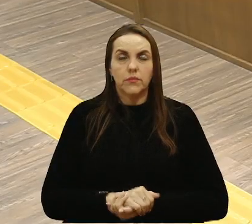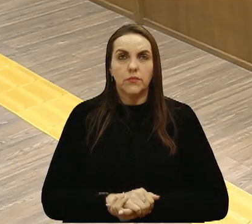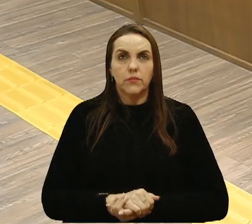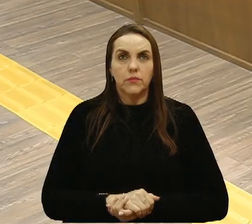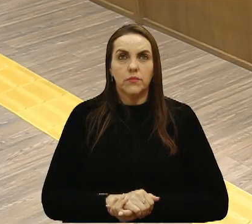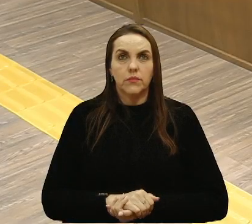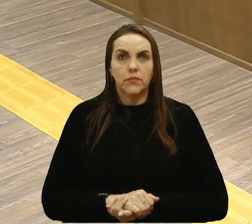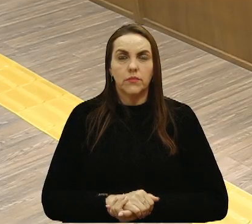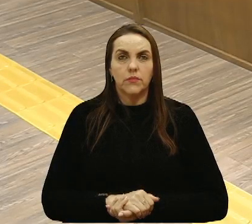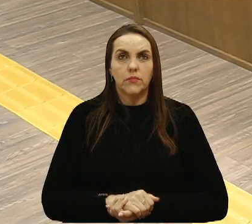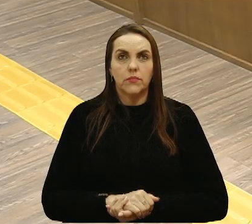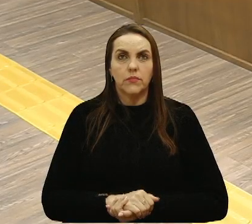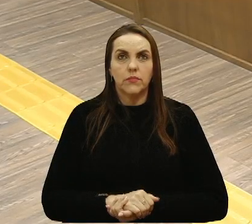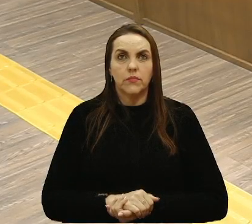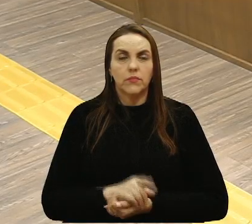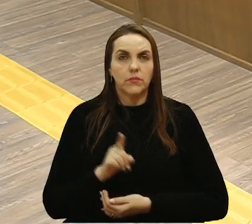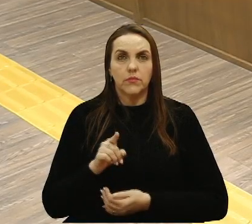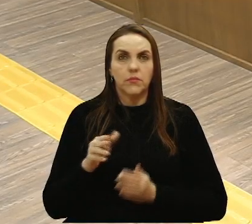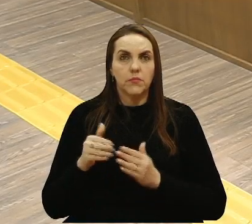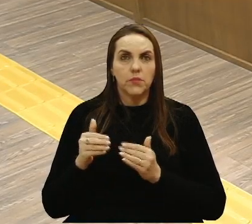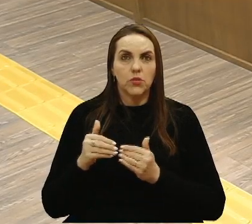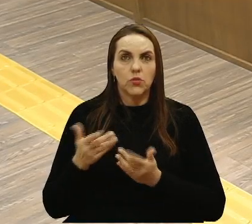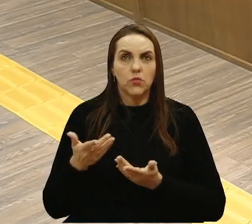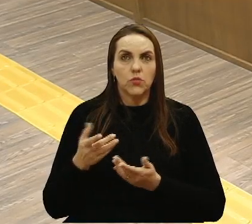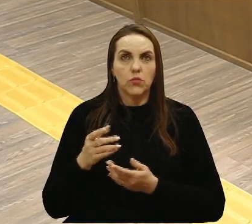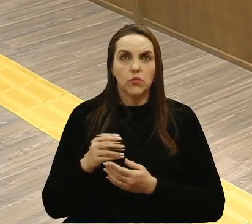Mas então, o senhor pediu questão de ordem para quê?